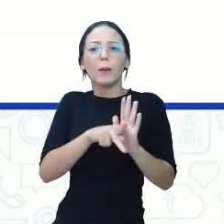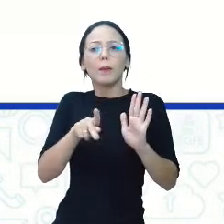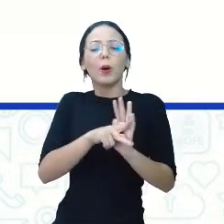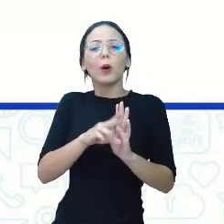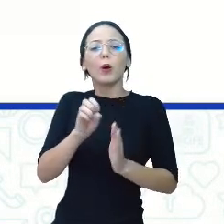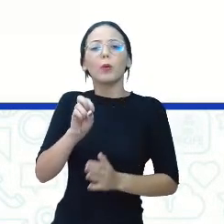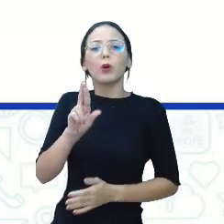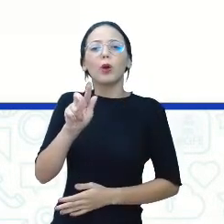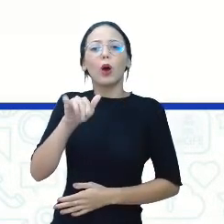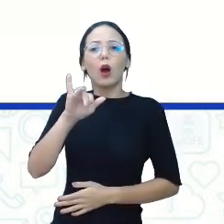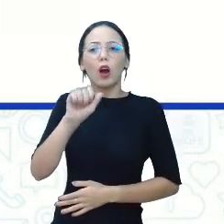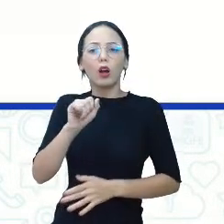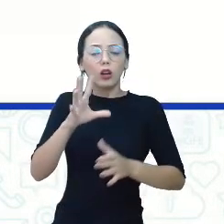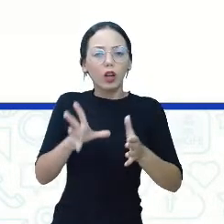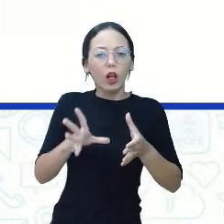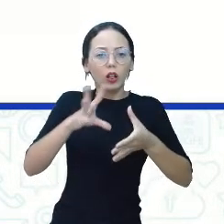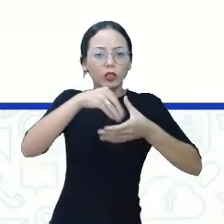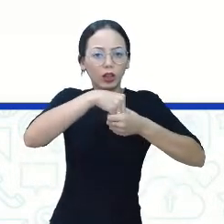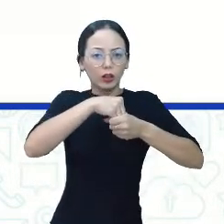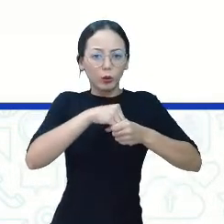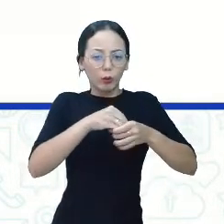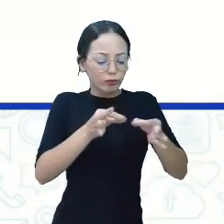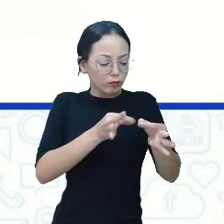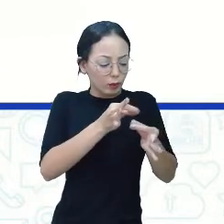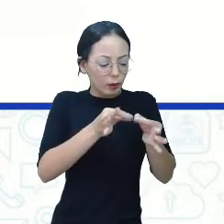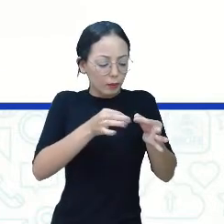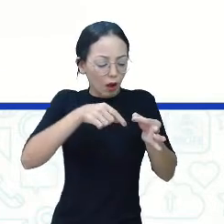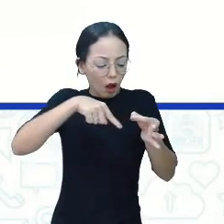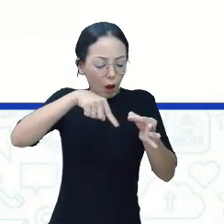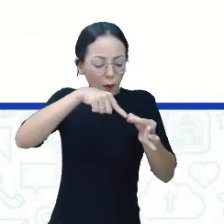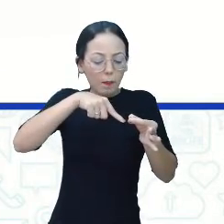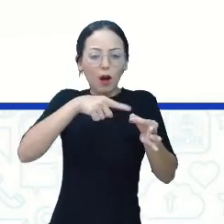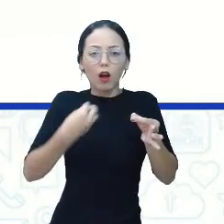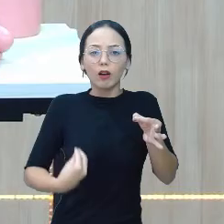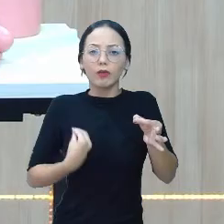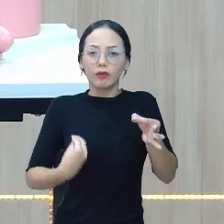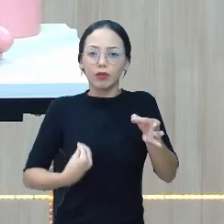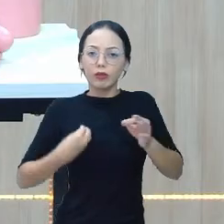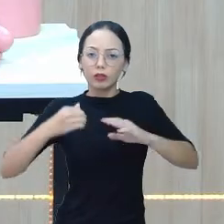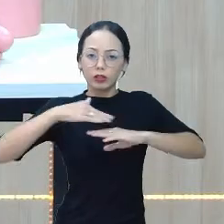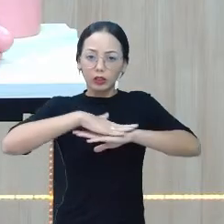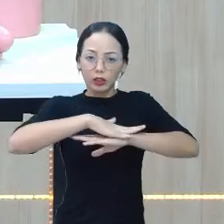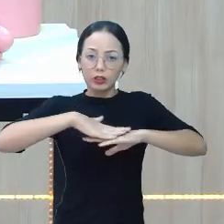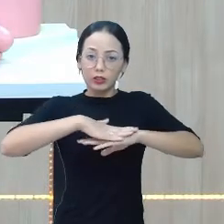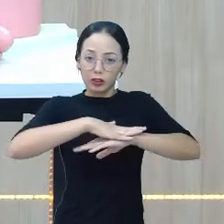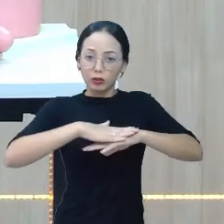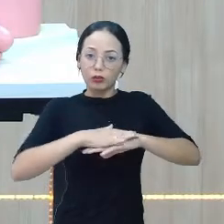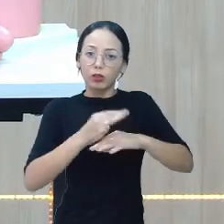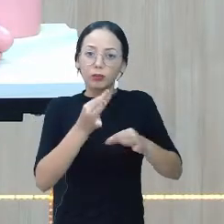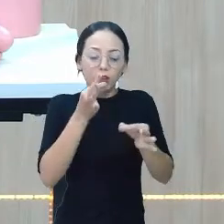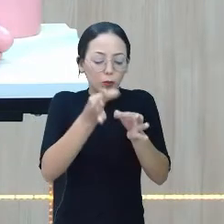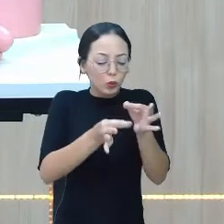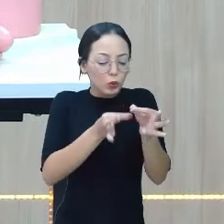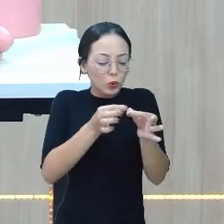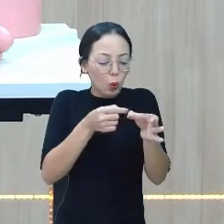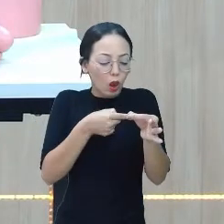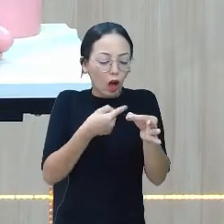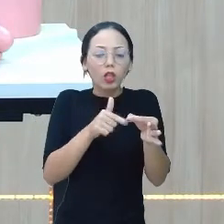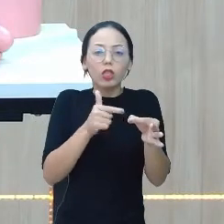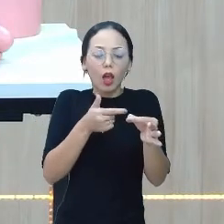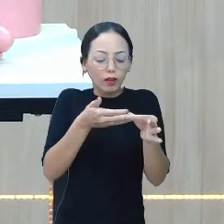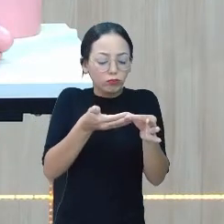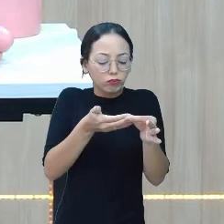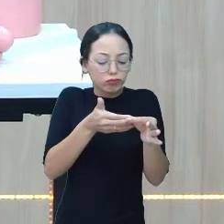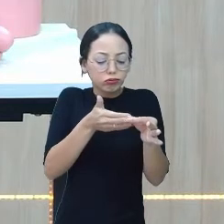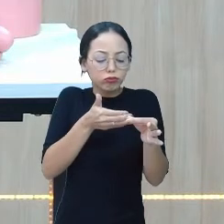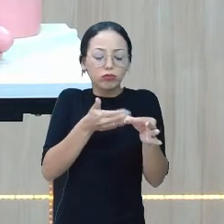orgânica que preenche o espaço entre as células nos tecidos vivos. Então, entre uma célula e outra, existe esse espaço. E esse espaço